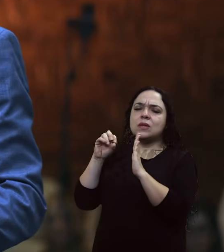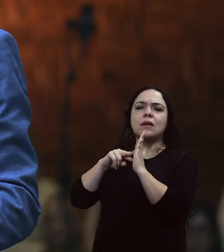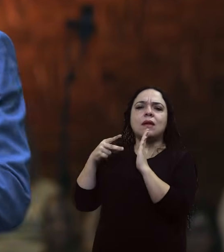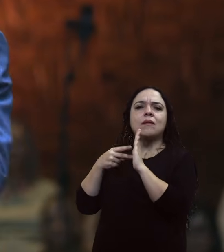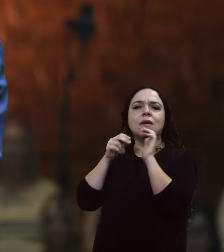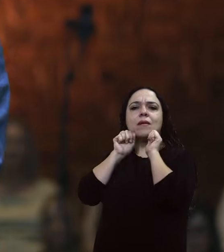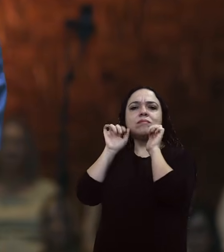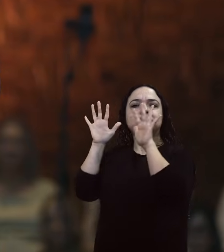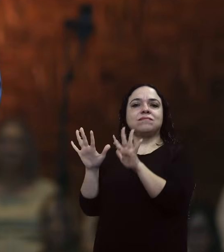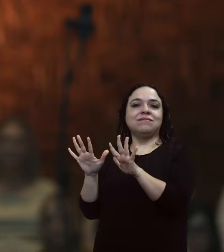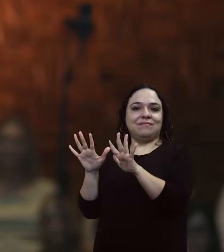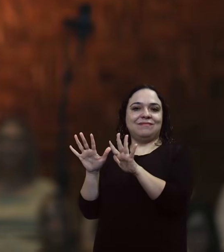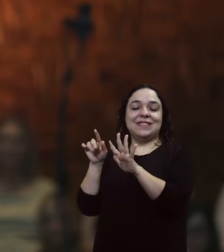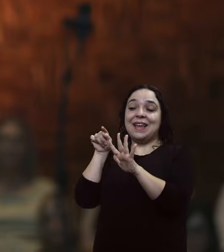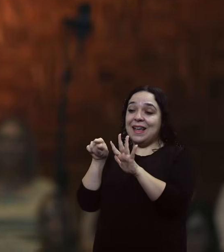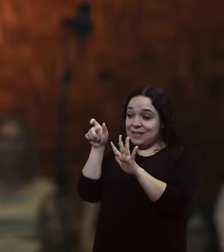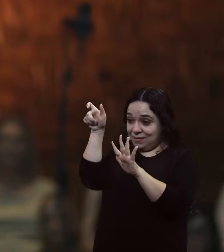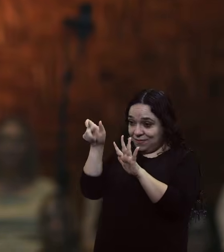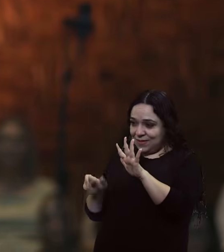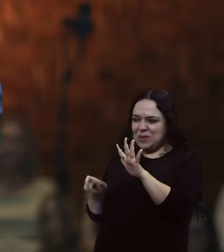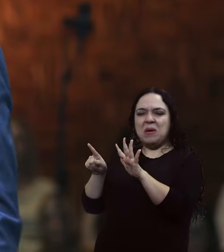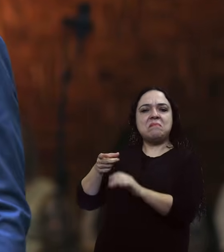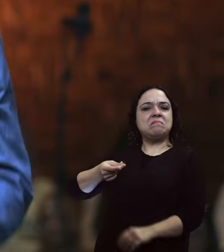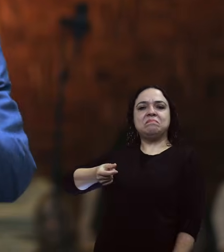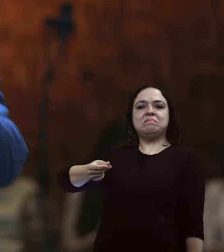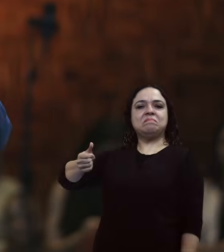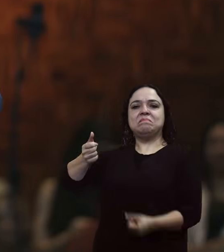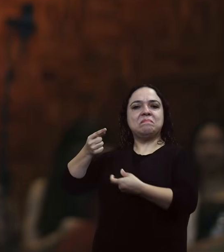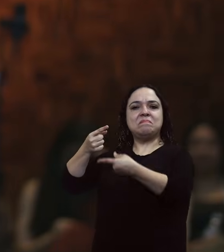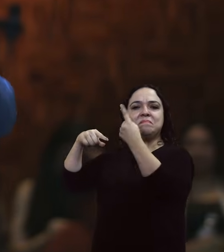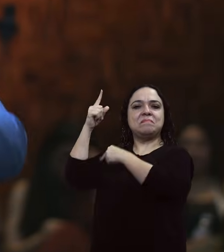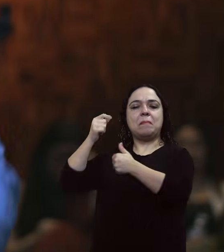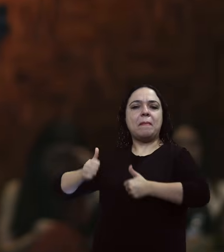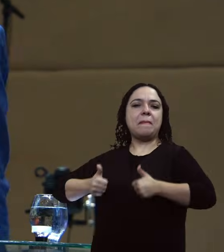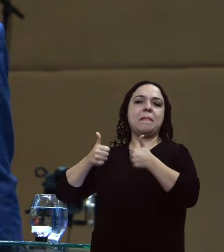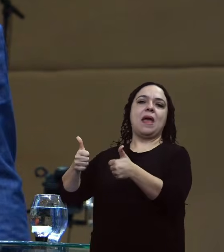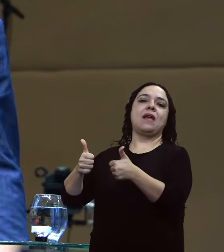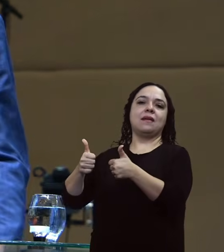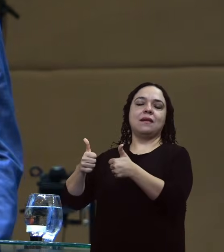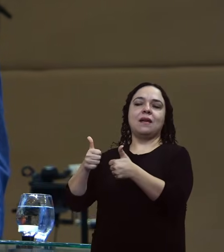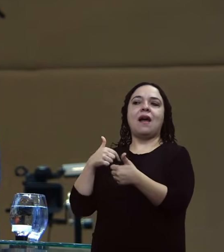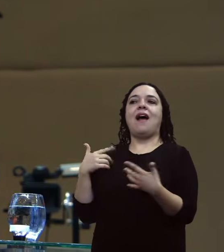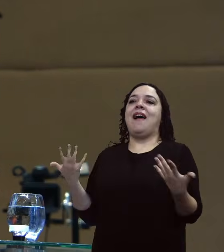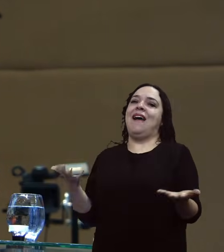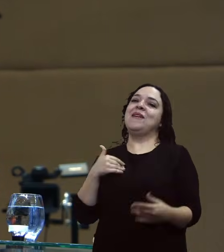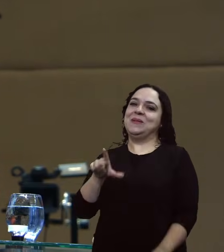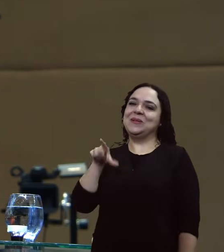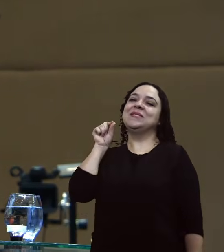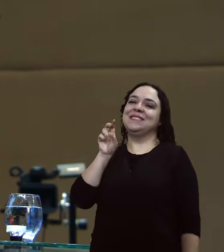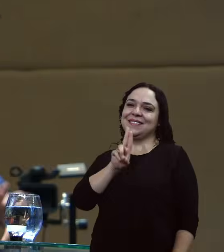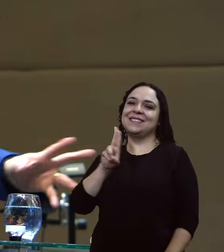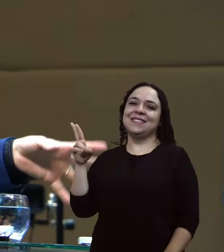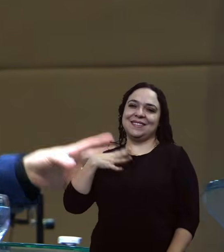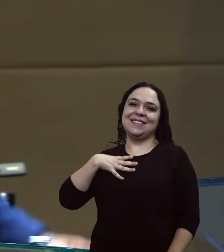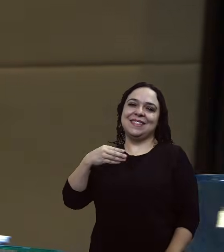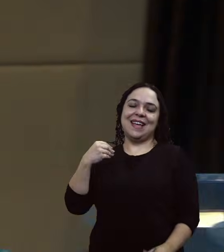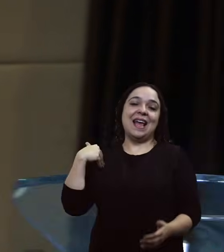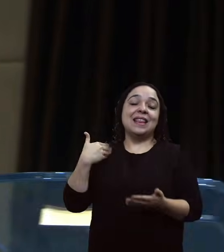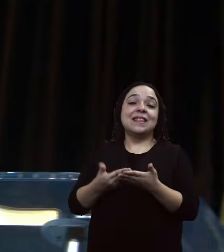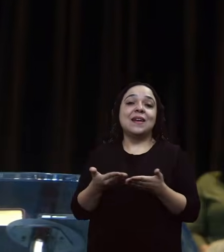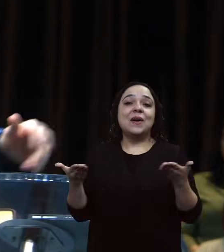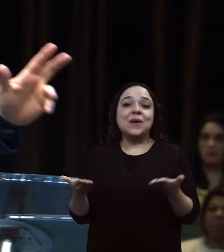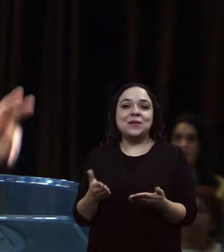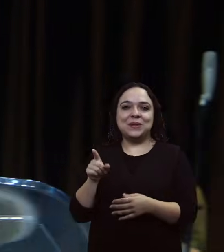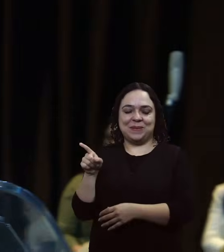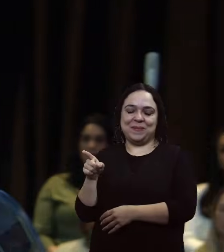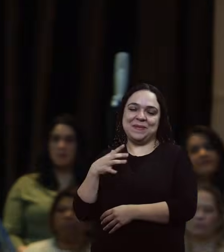abençoado, aquele que vai bem. Falei, esse vai ser o nome do meu filho. E até hoje, o